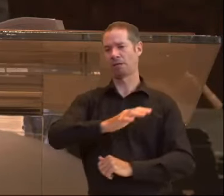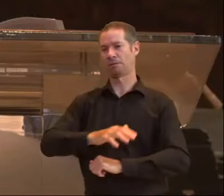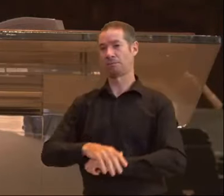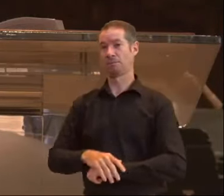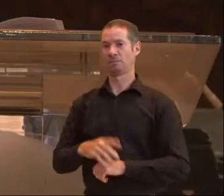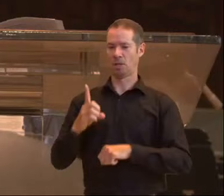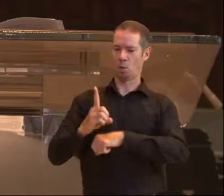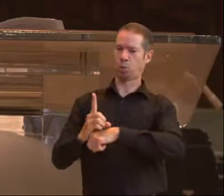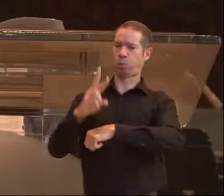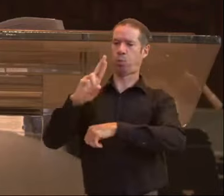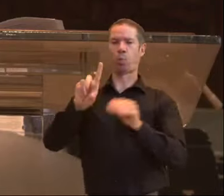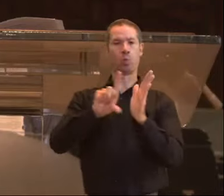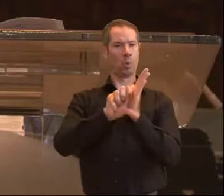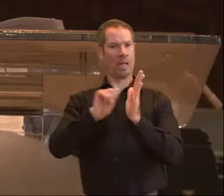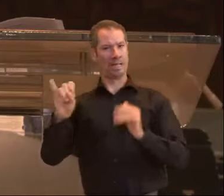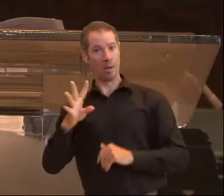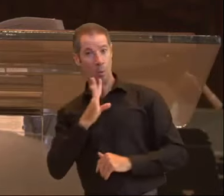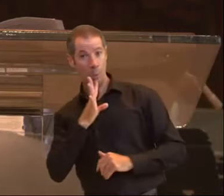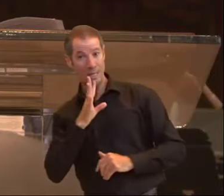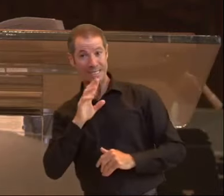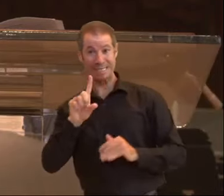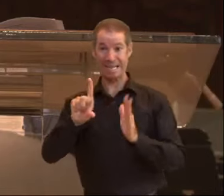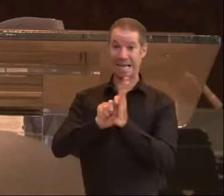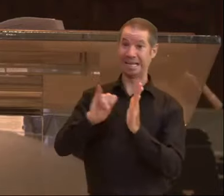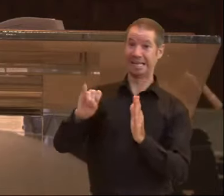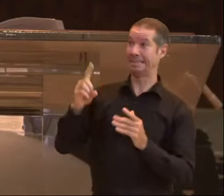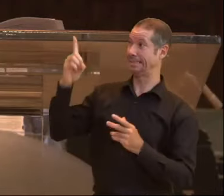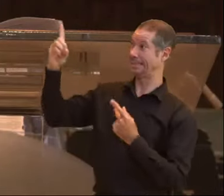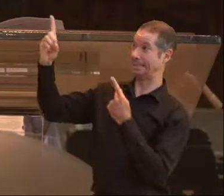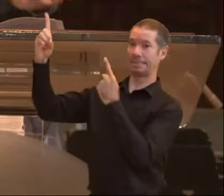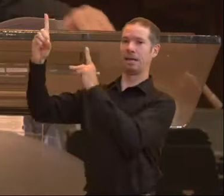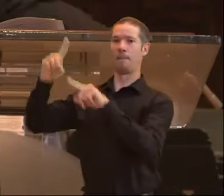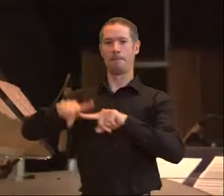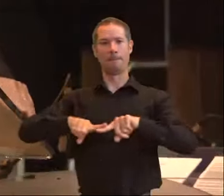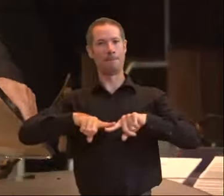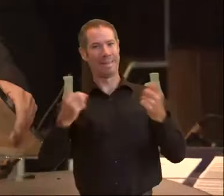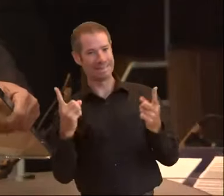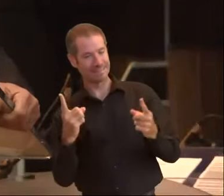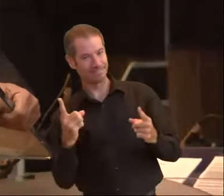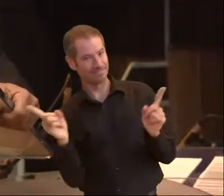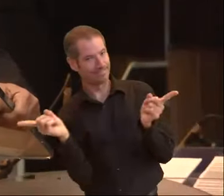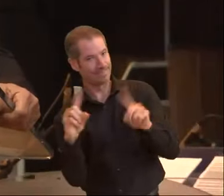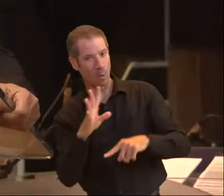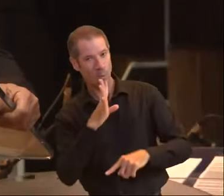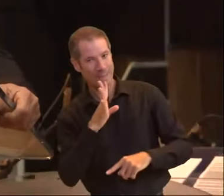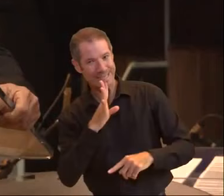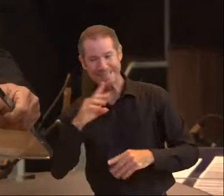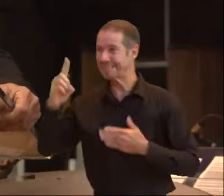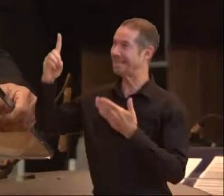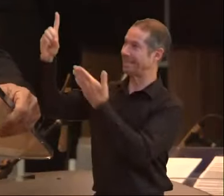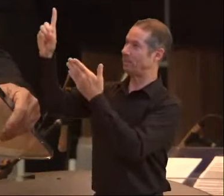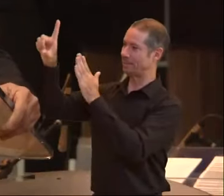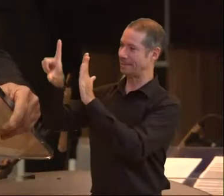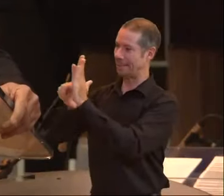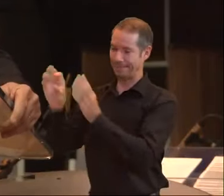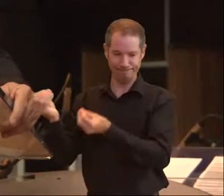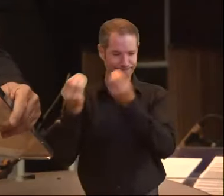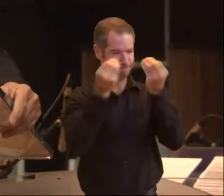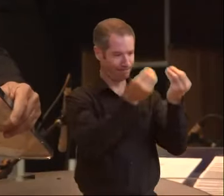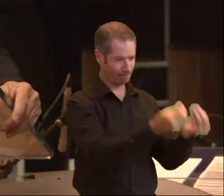Os doutores da lei conheciam a lei de Deus, mas não conhecia o Deus que dera a lei a